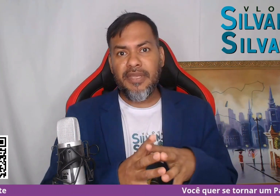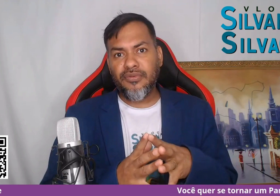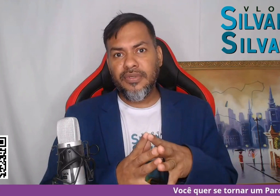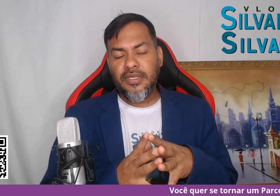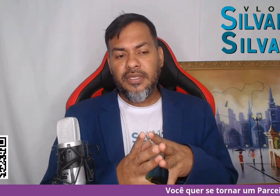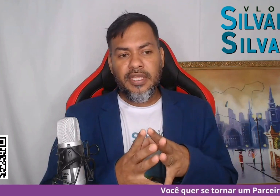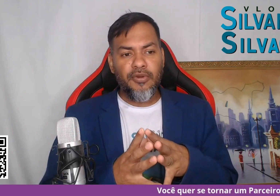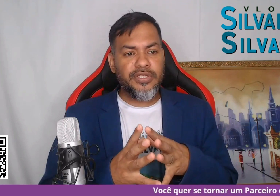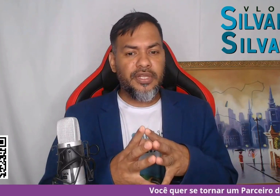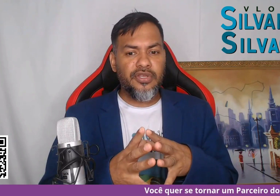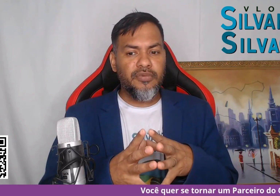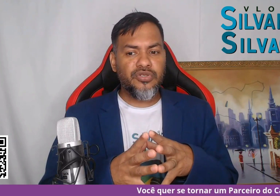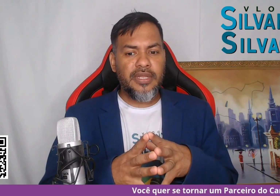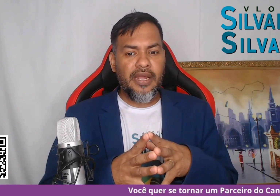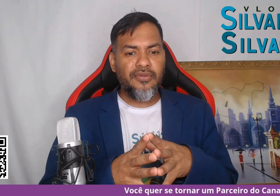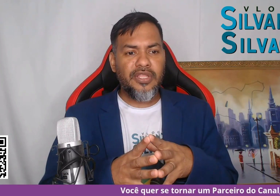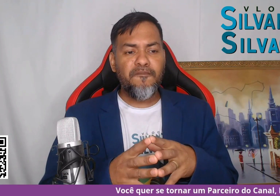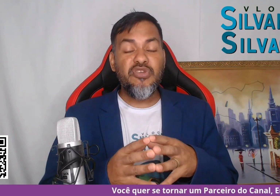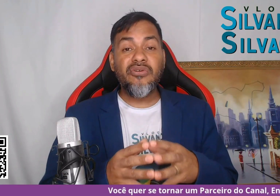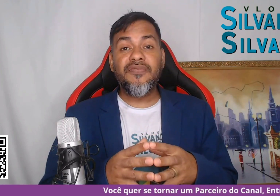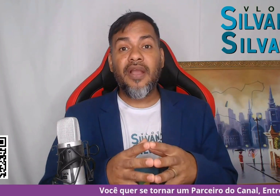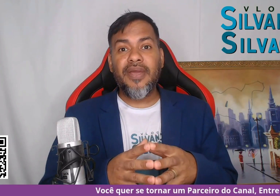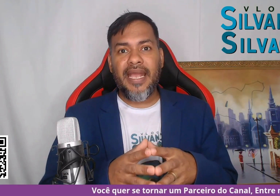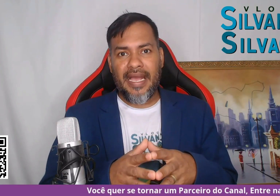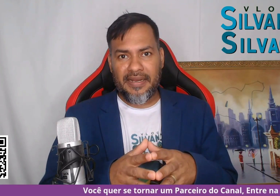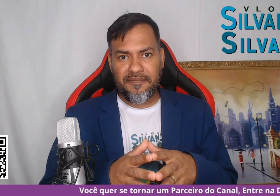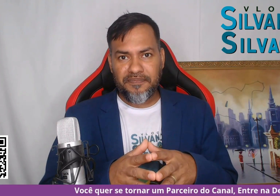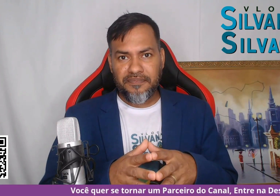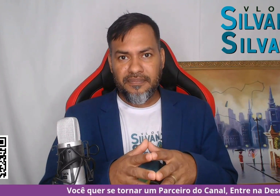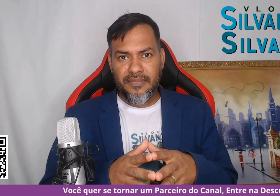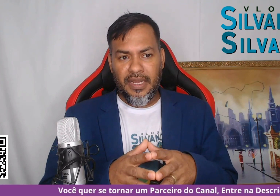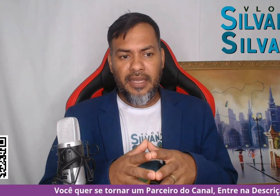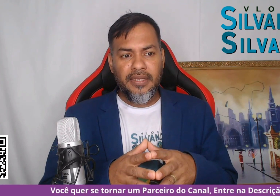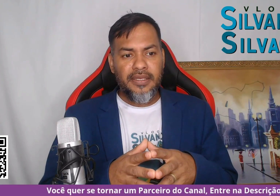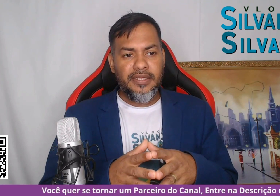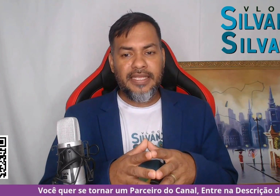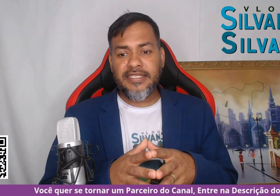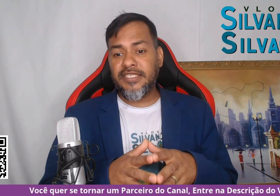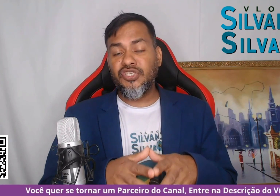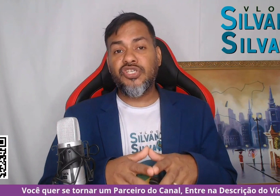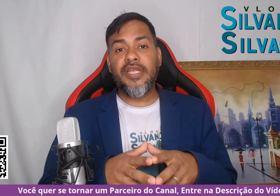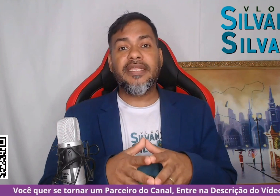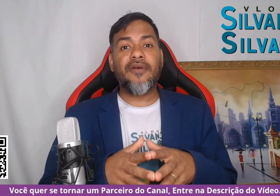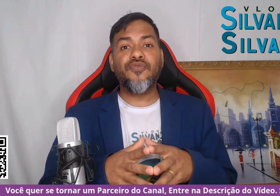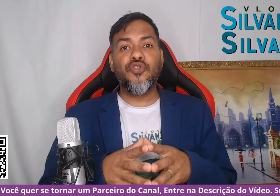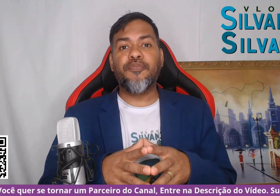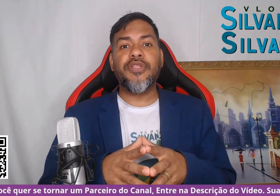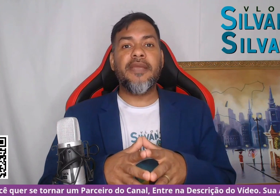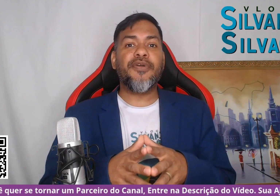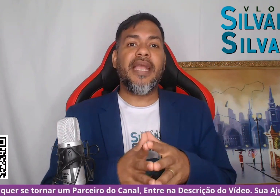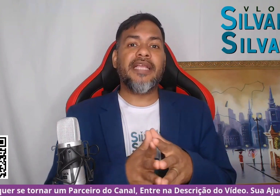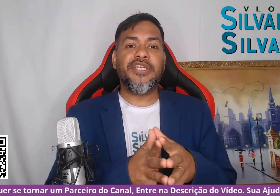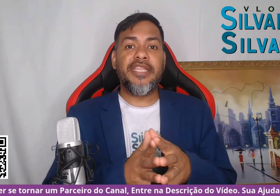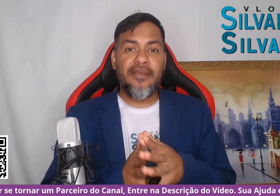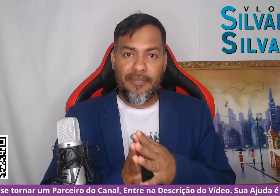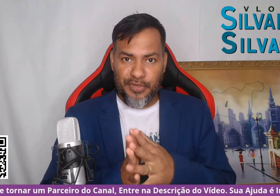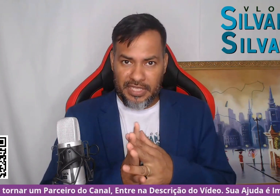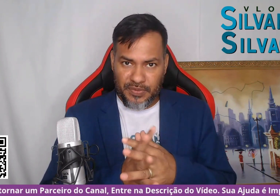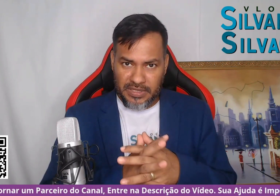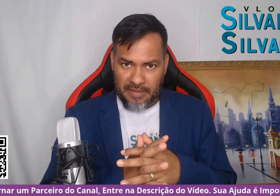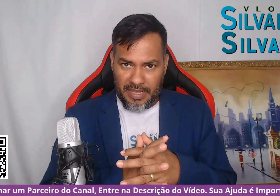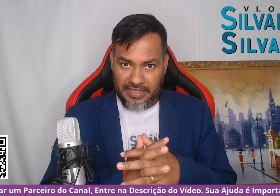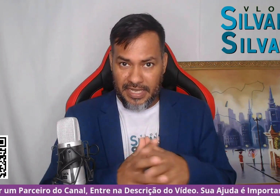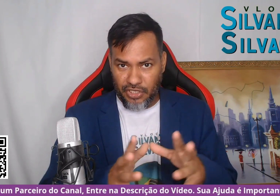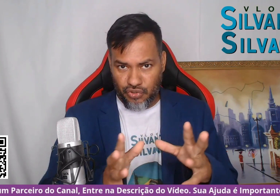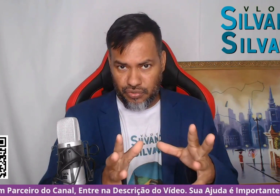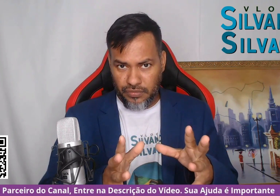de aparelhamento, demonstrando que o Bolsonaro não tem um pingo de vergonha na cara, né? E está se sentindo aí que está com todo o poder porque acha que tem o